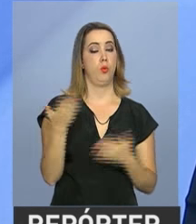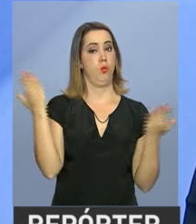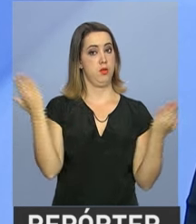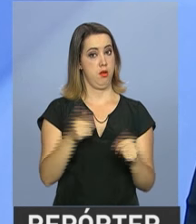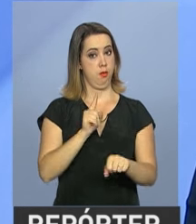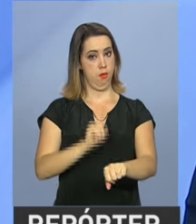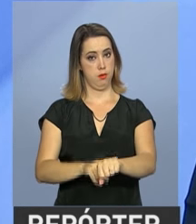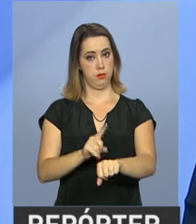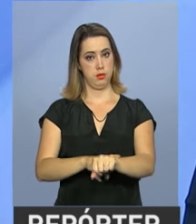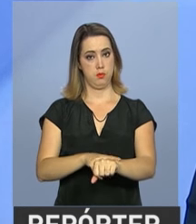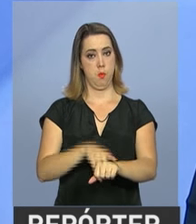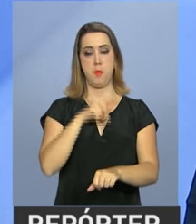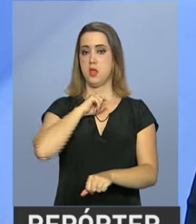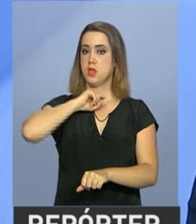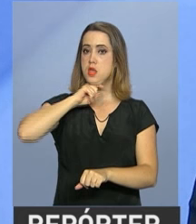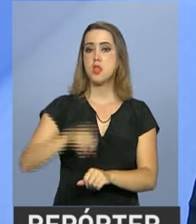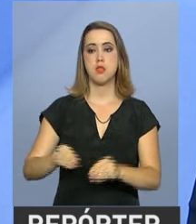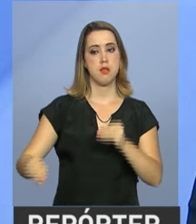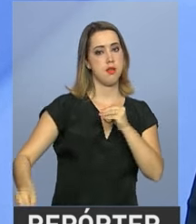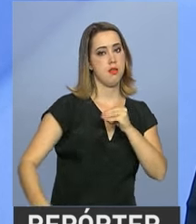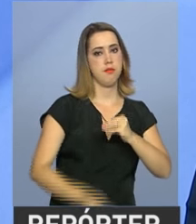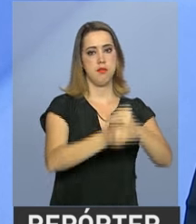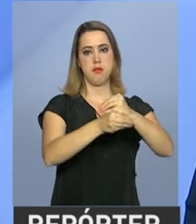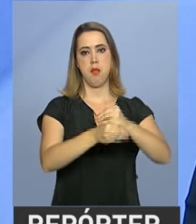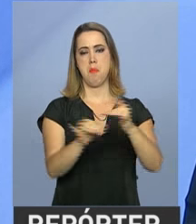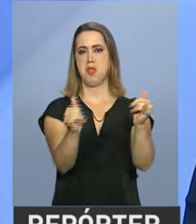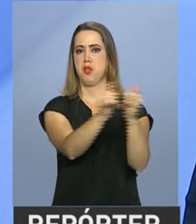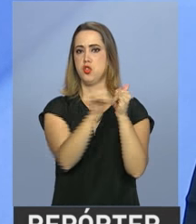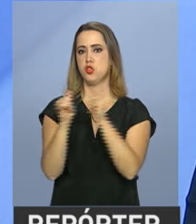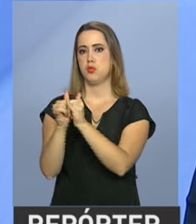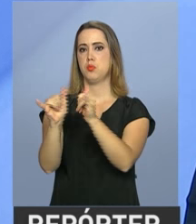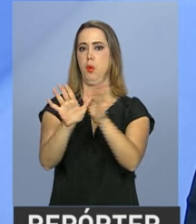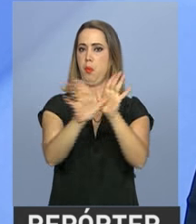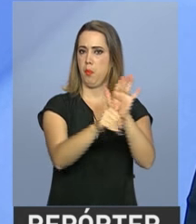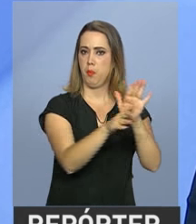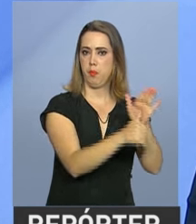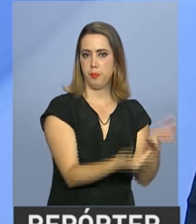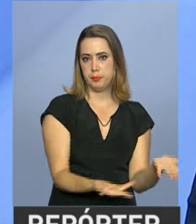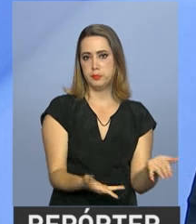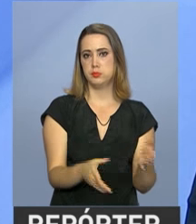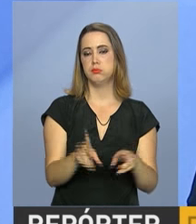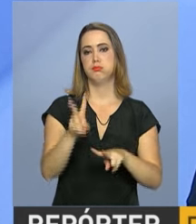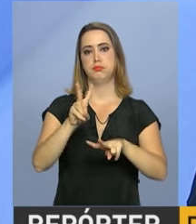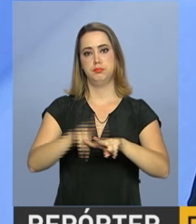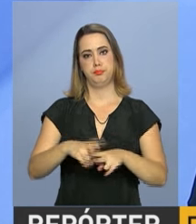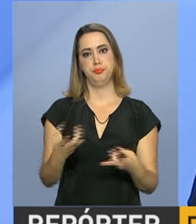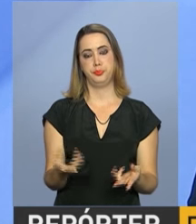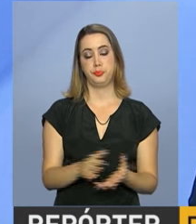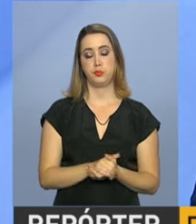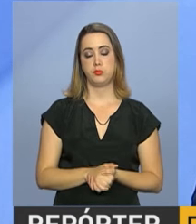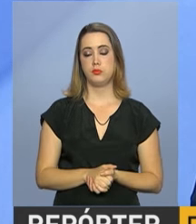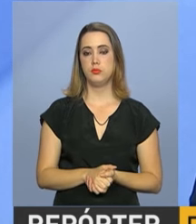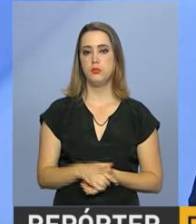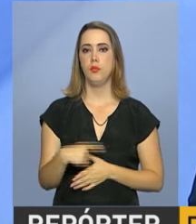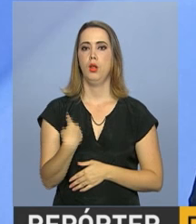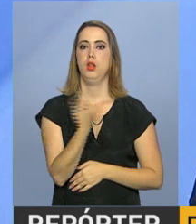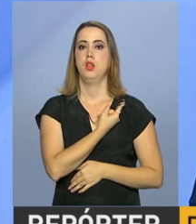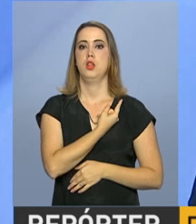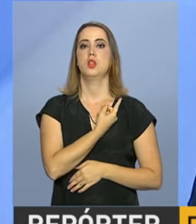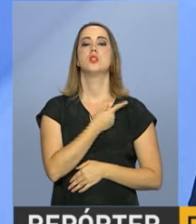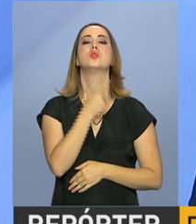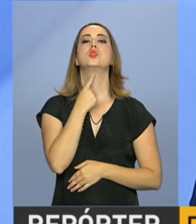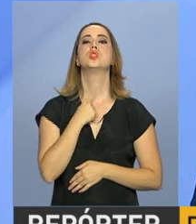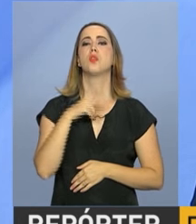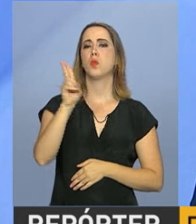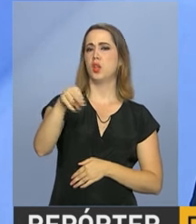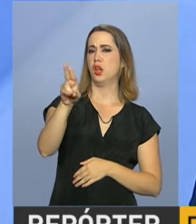enquanto, ninguém apresentou emendas para anistiar crimes. A nossa intenção nunca foi